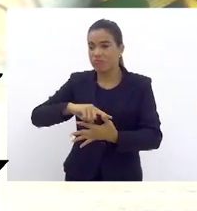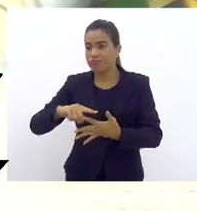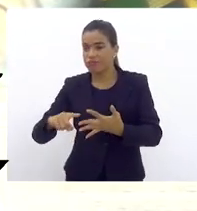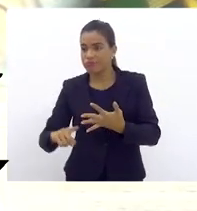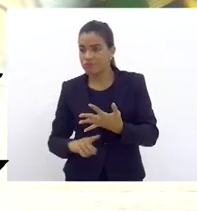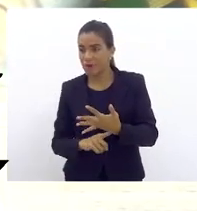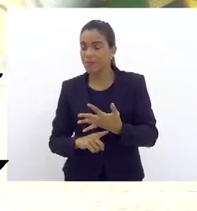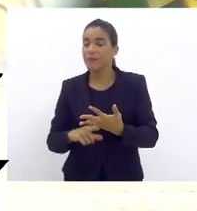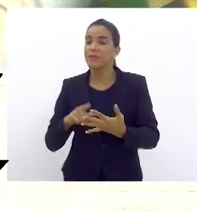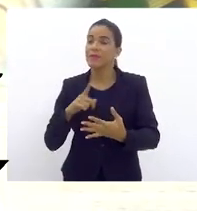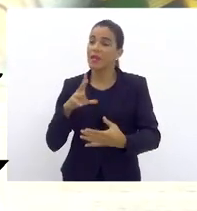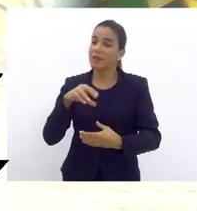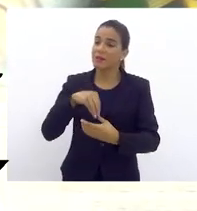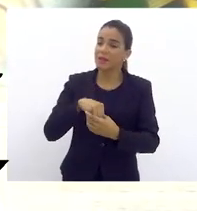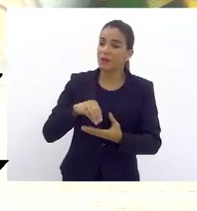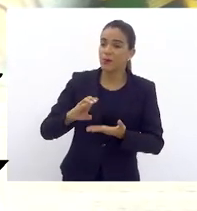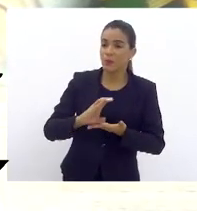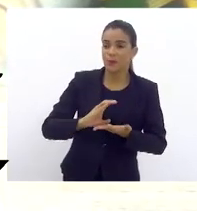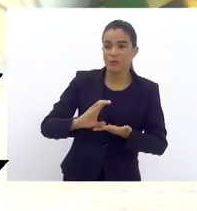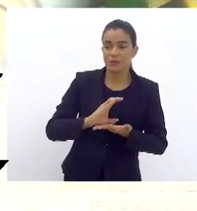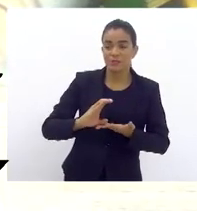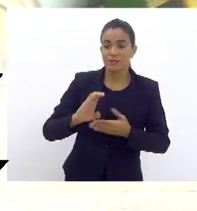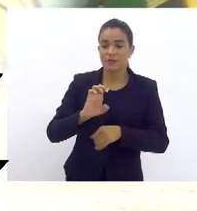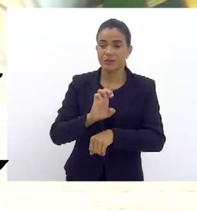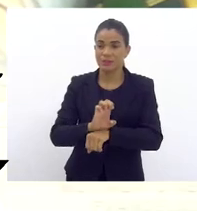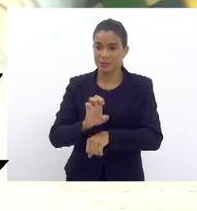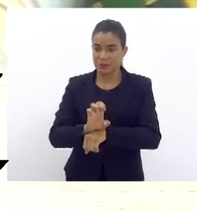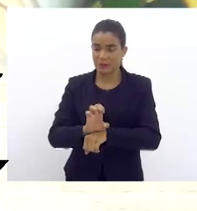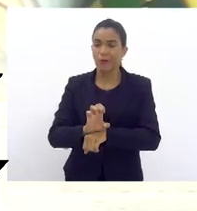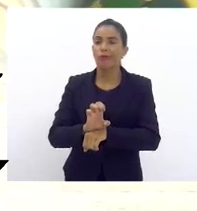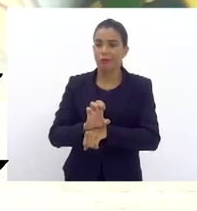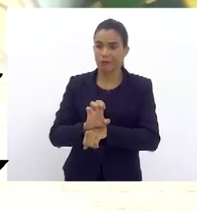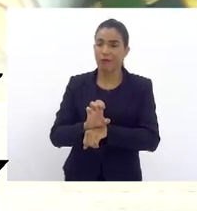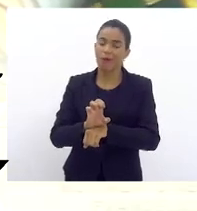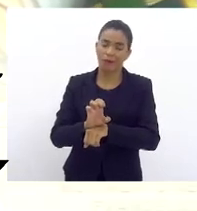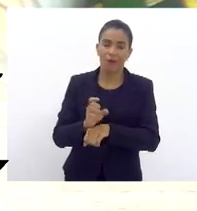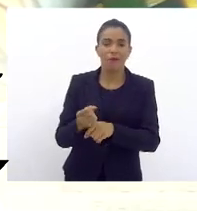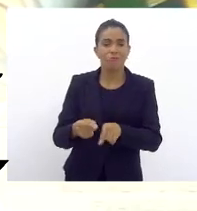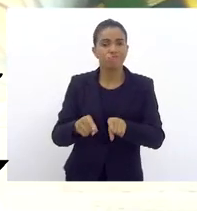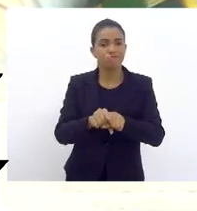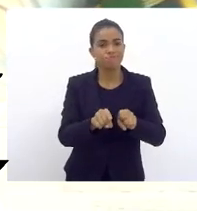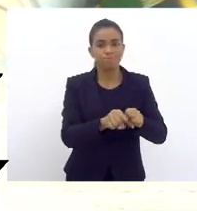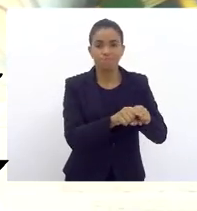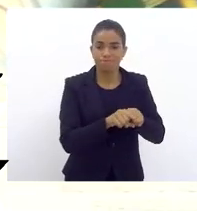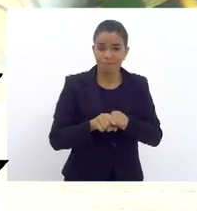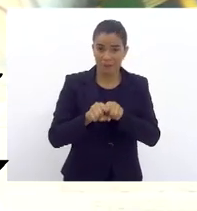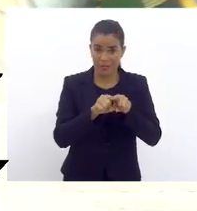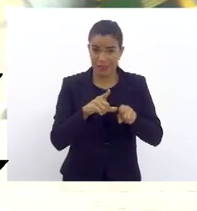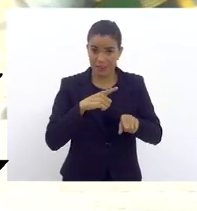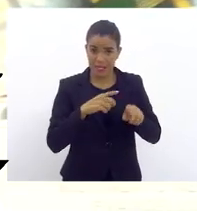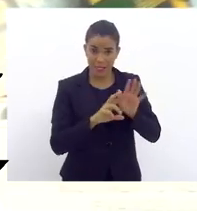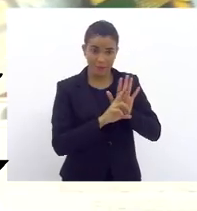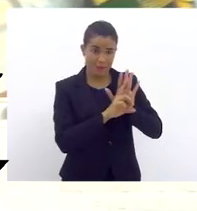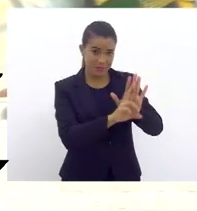também conselhos estaduais que são paritários tem representantes do Estado através